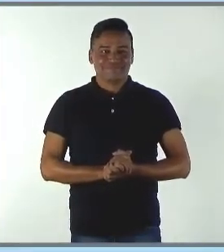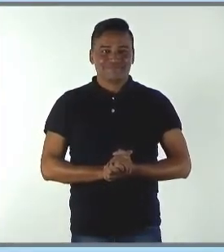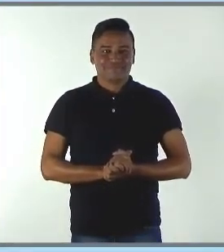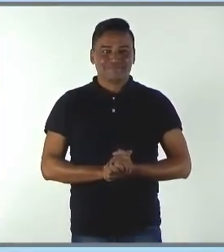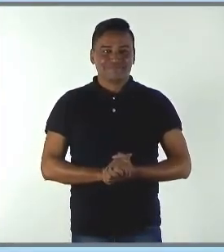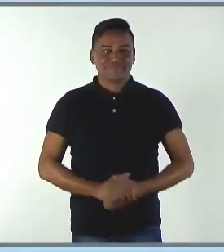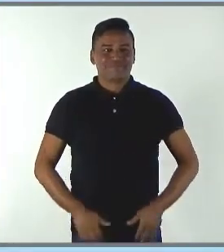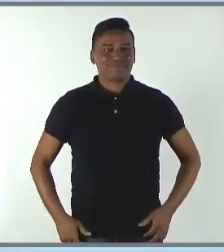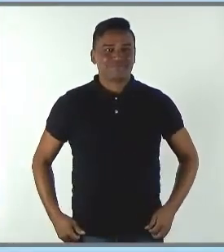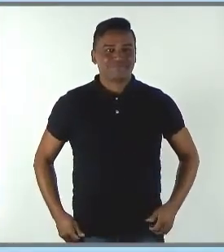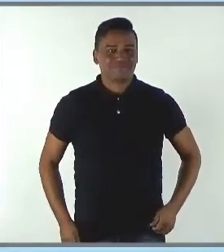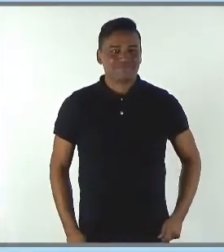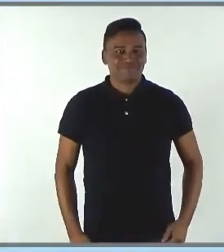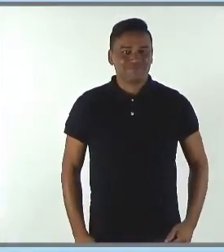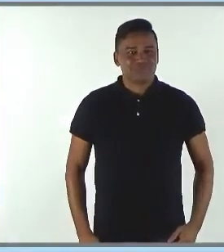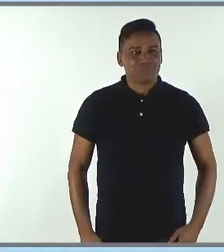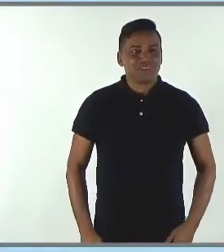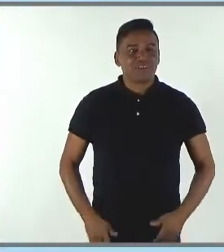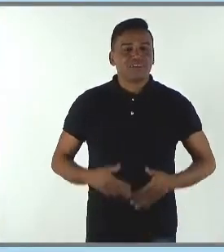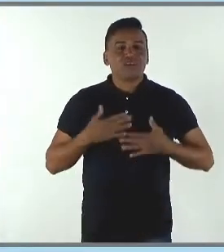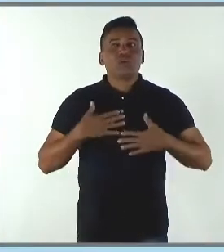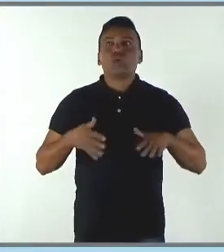Ei, tô sem ar aqui.